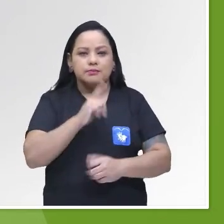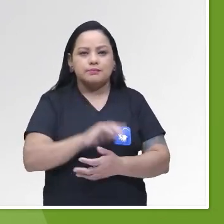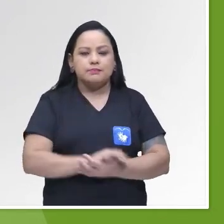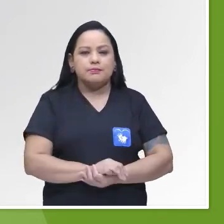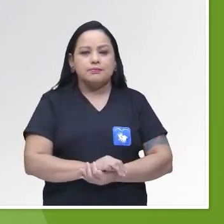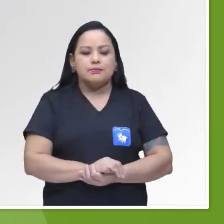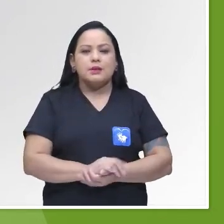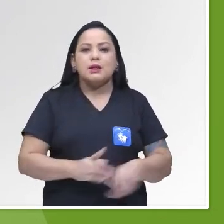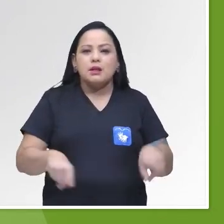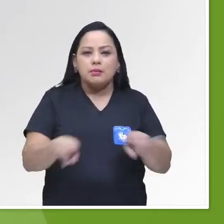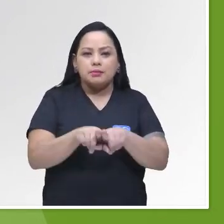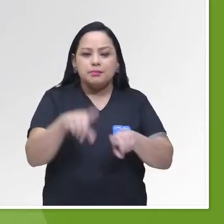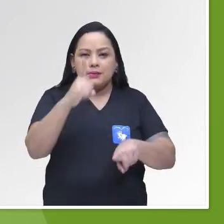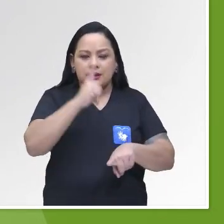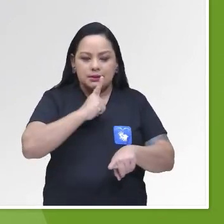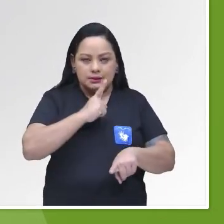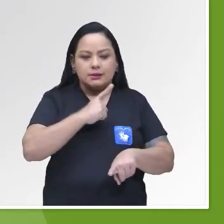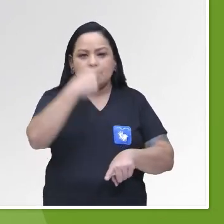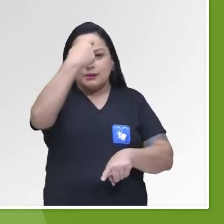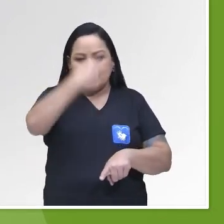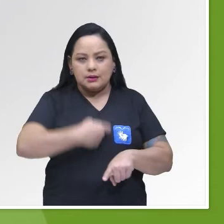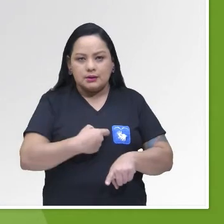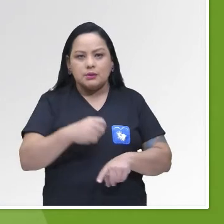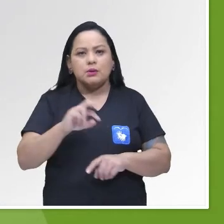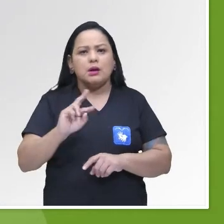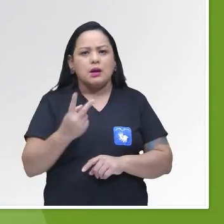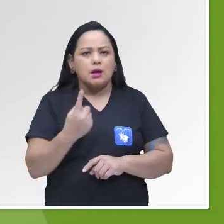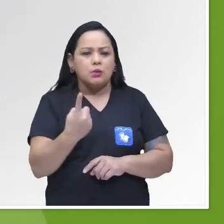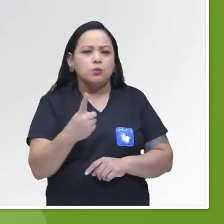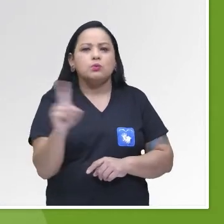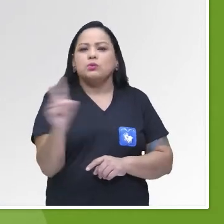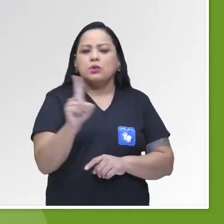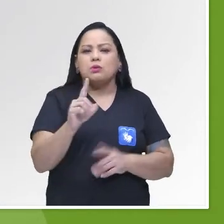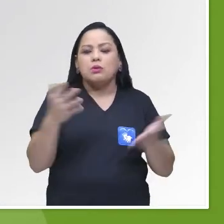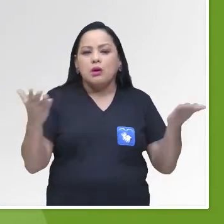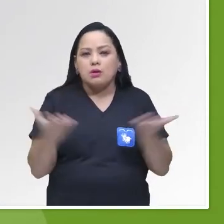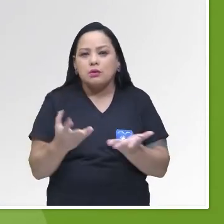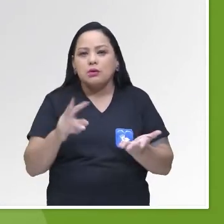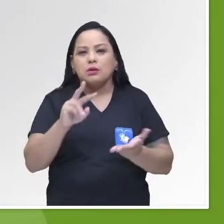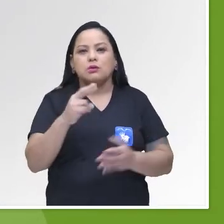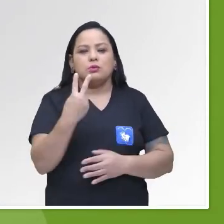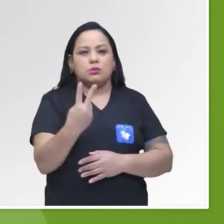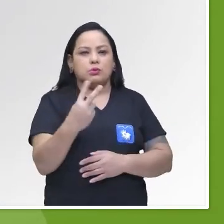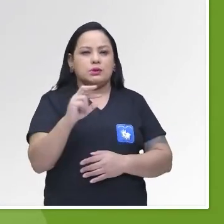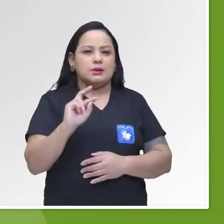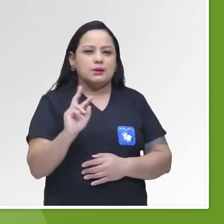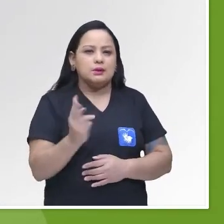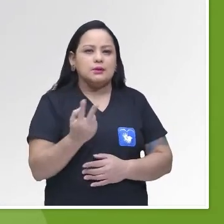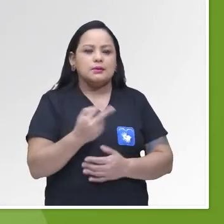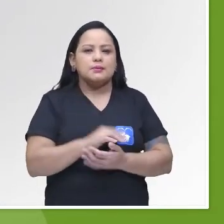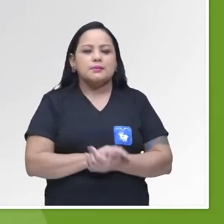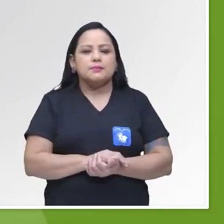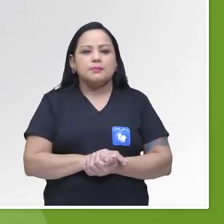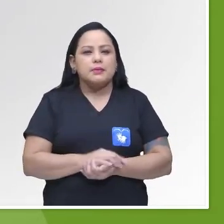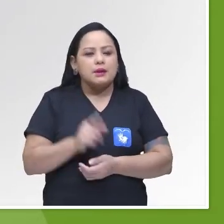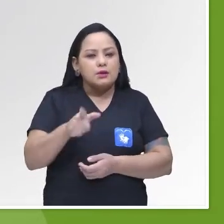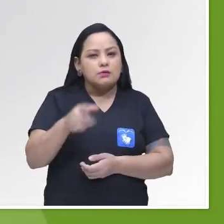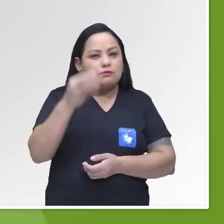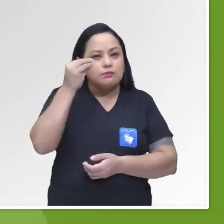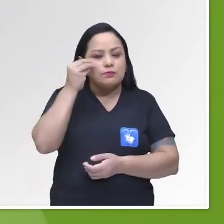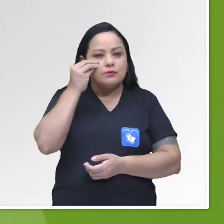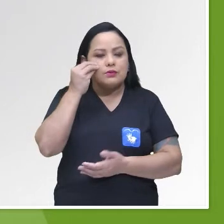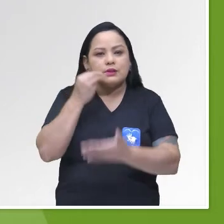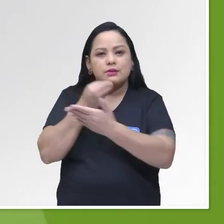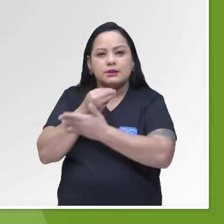eu tenho também o quê? Um hidrogênio? Não, agora eu vou ter 2 hidrogênios. Então, observem vocês